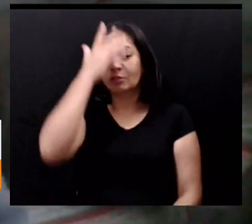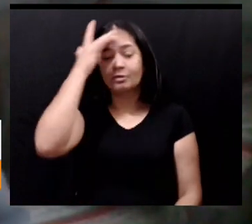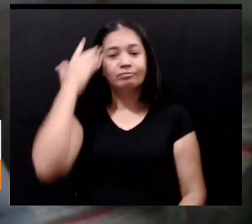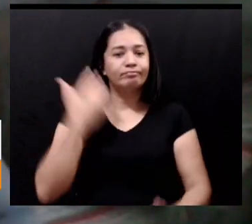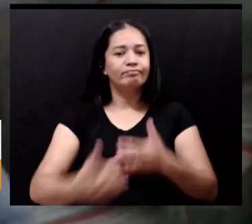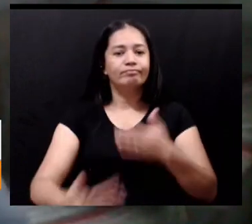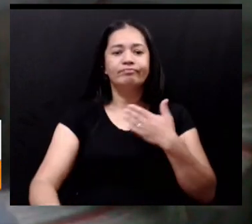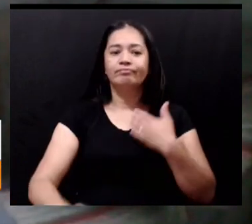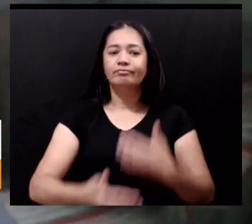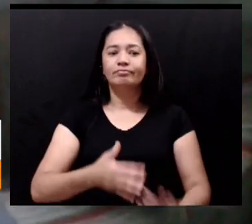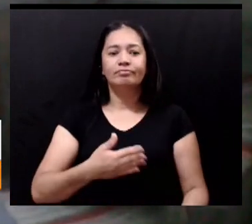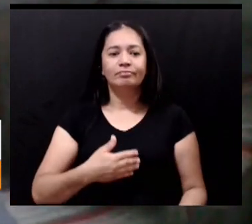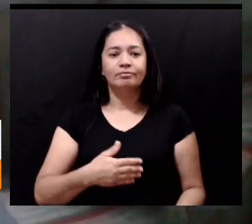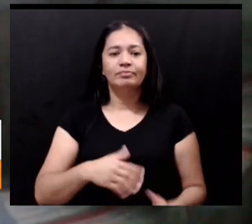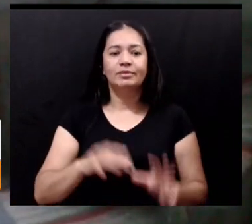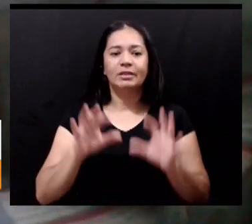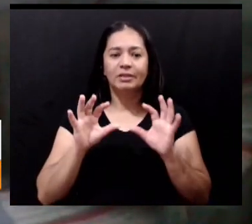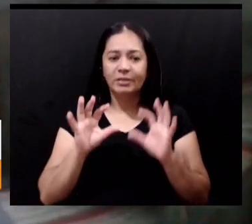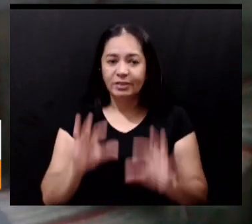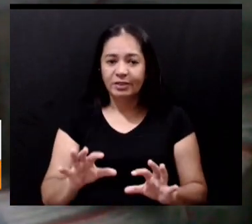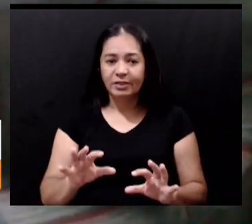um fenômeno muito universal.